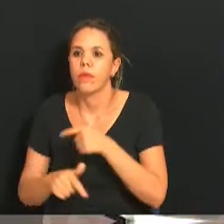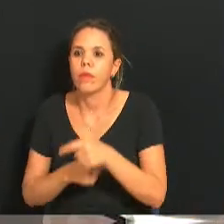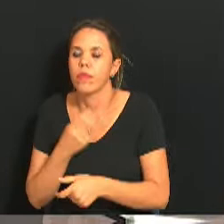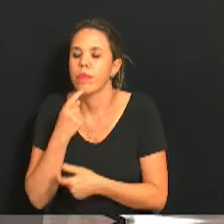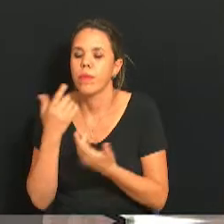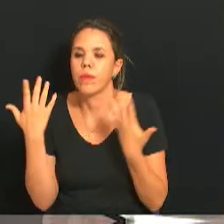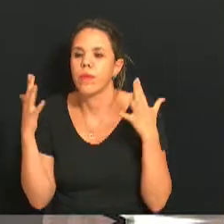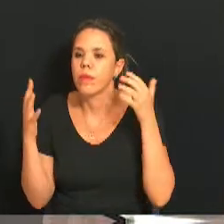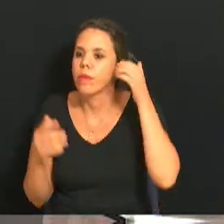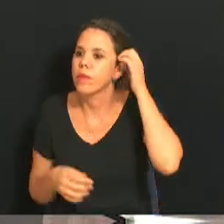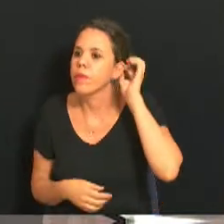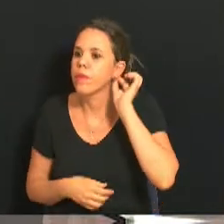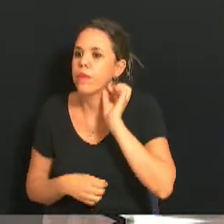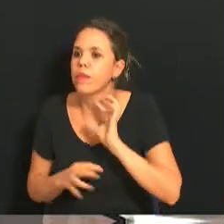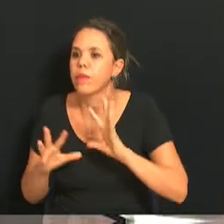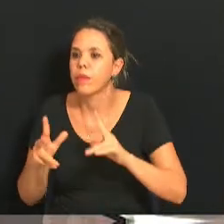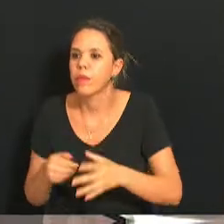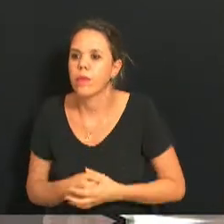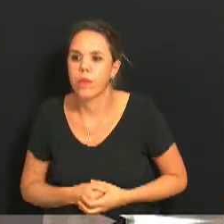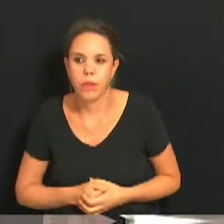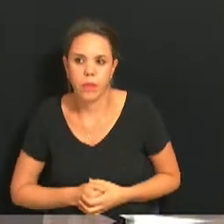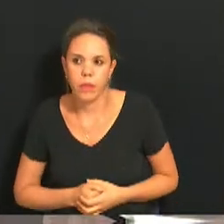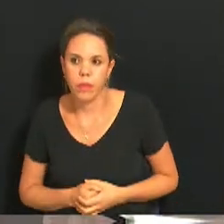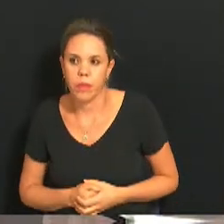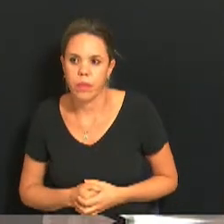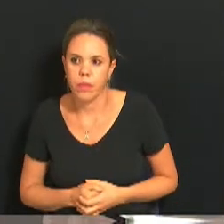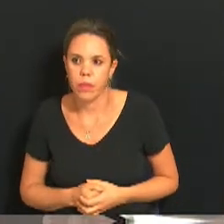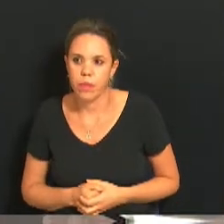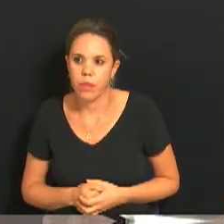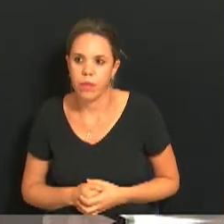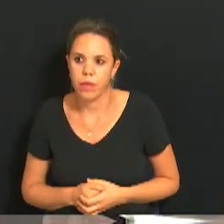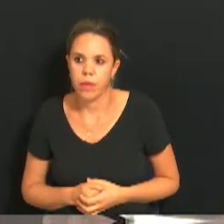cabelo Parabéns vir a todos sua equipe Contágio